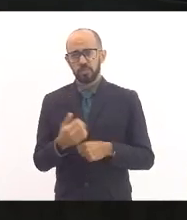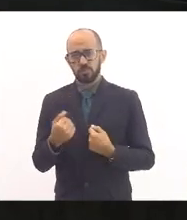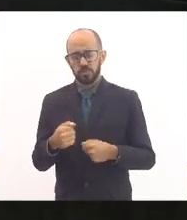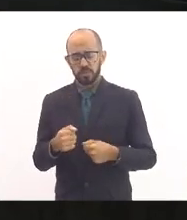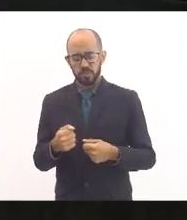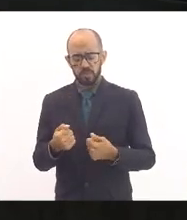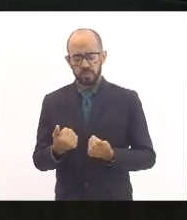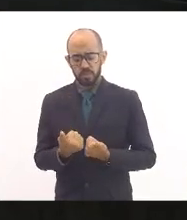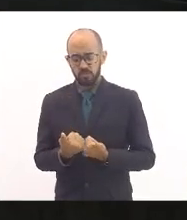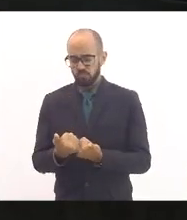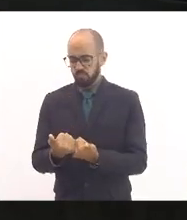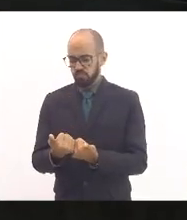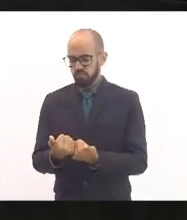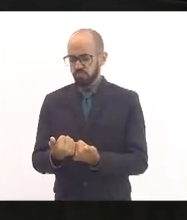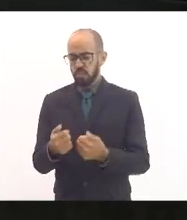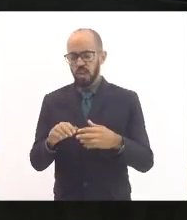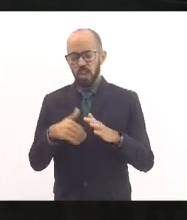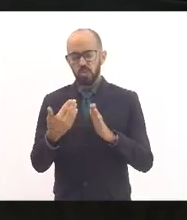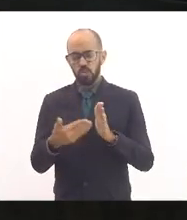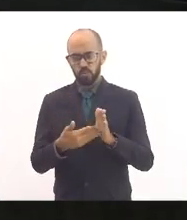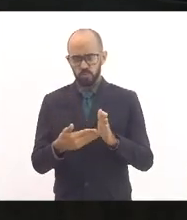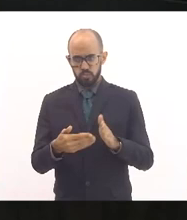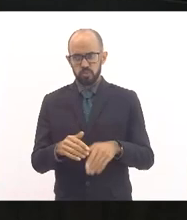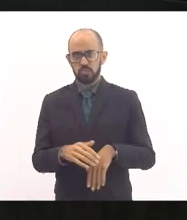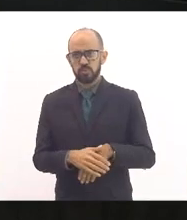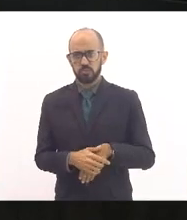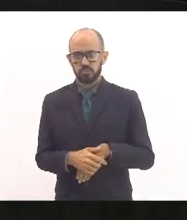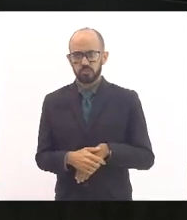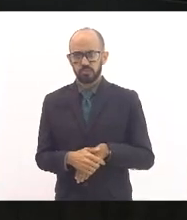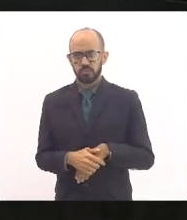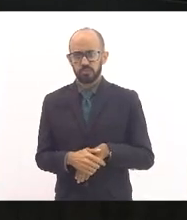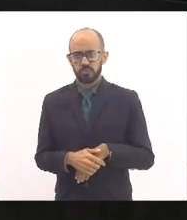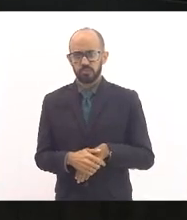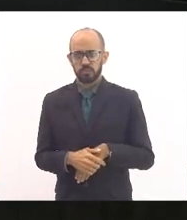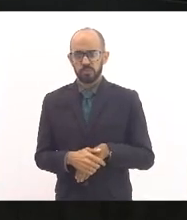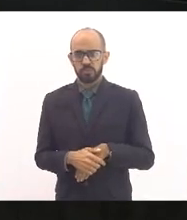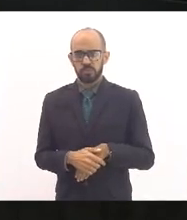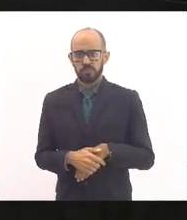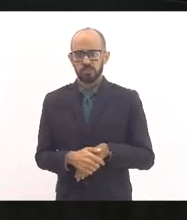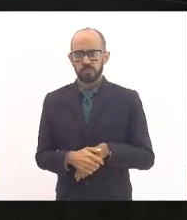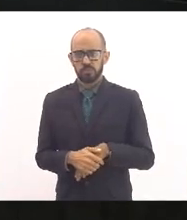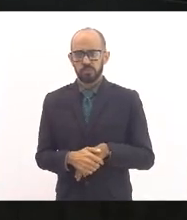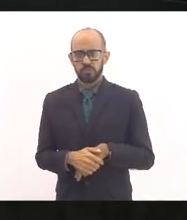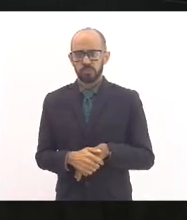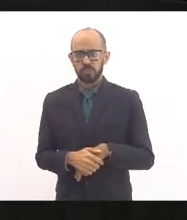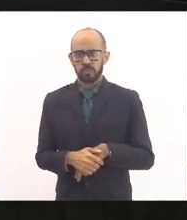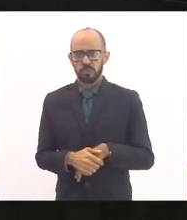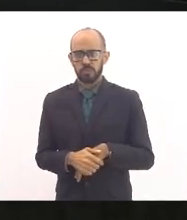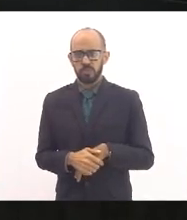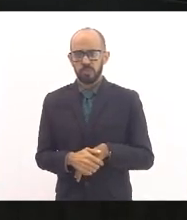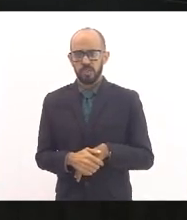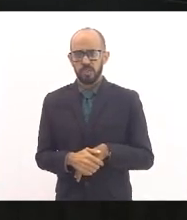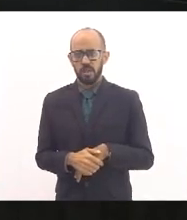atender a todos e todas é é é